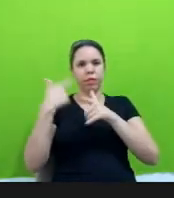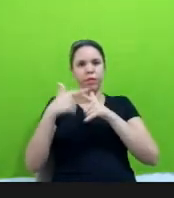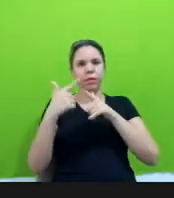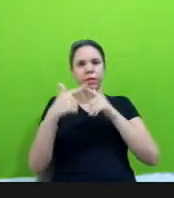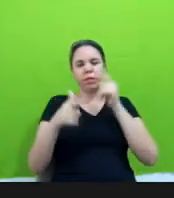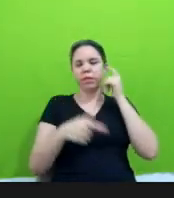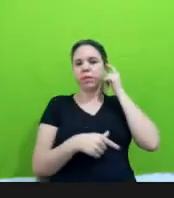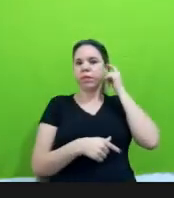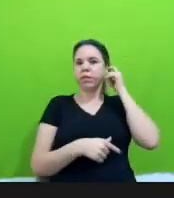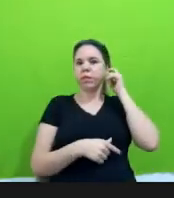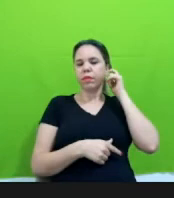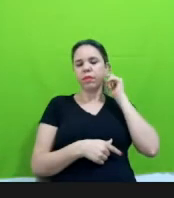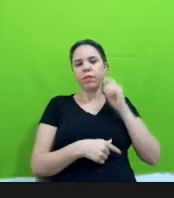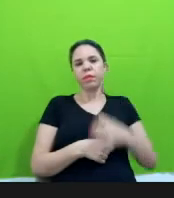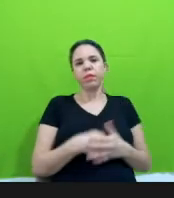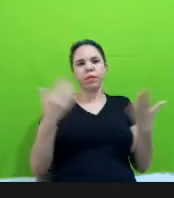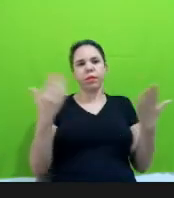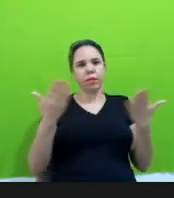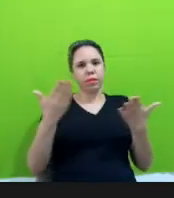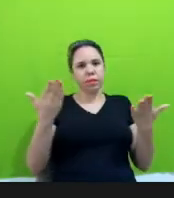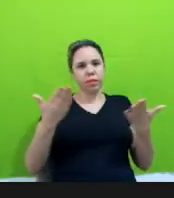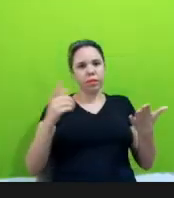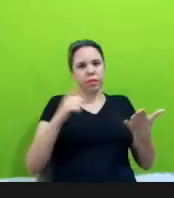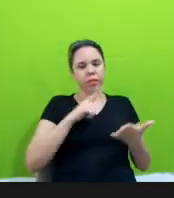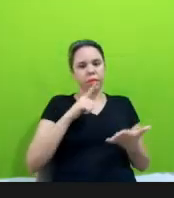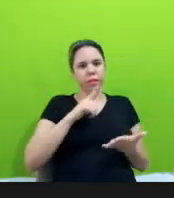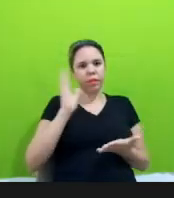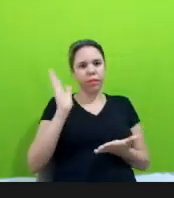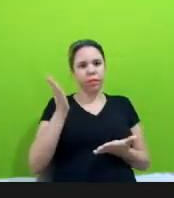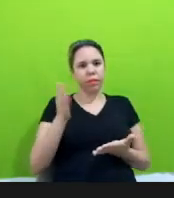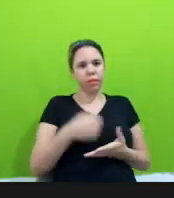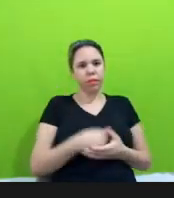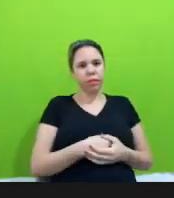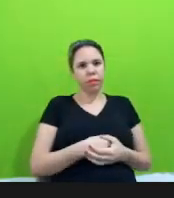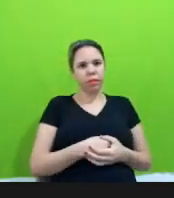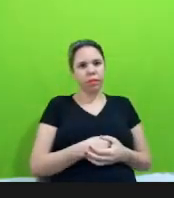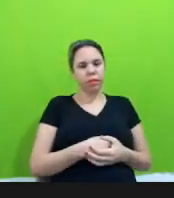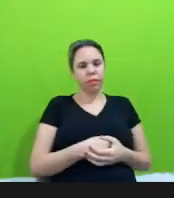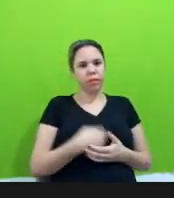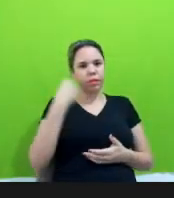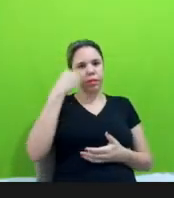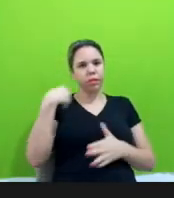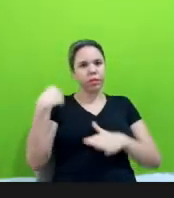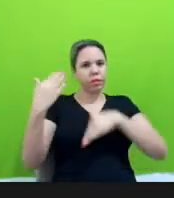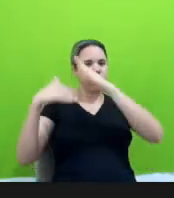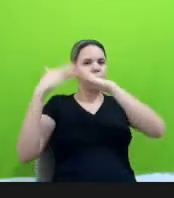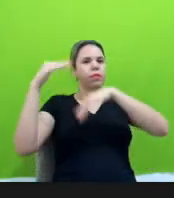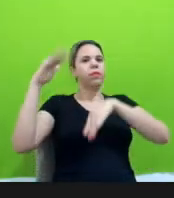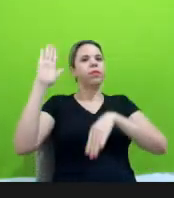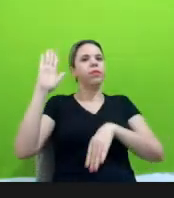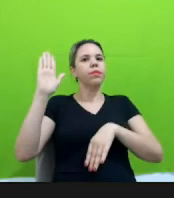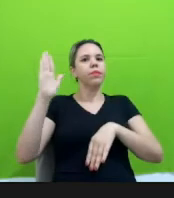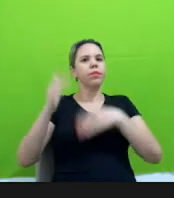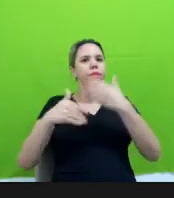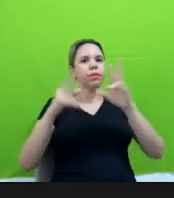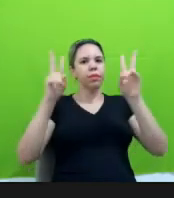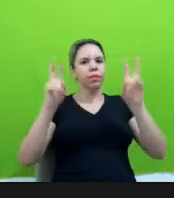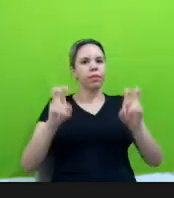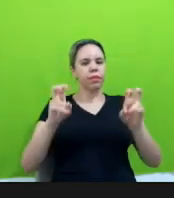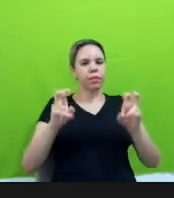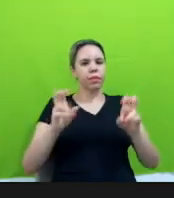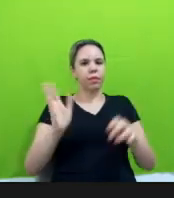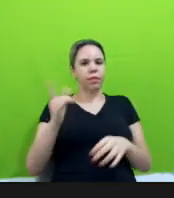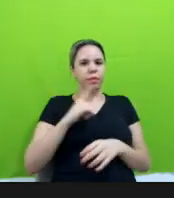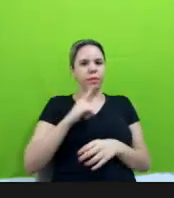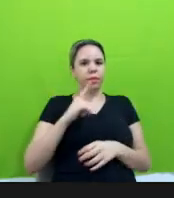né? Hoje a gente tem já um entendimento que já avançou um pouquinho em algumas questões. A gente já tem, por exemplo,